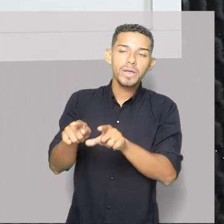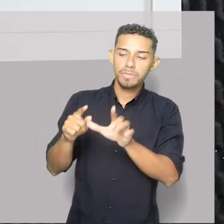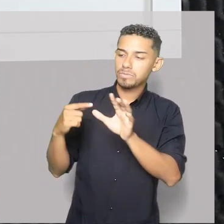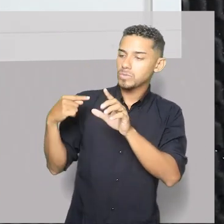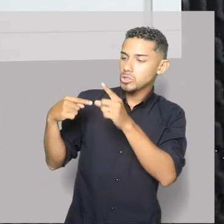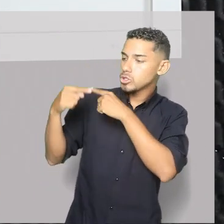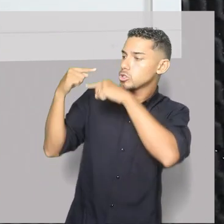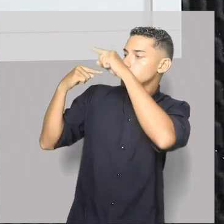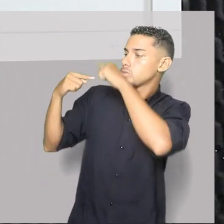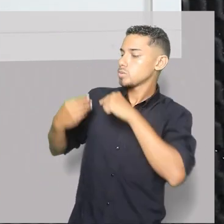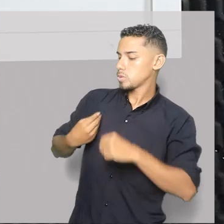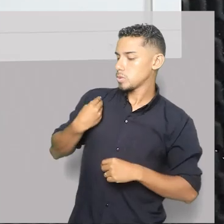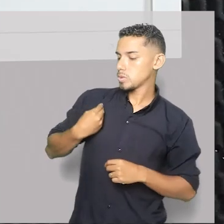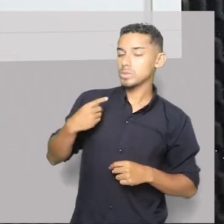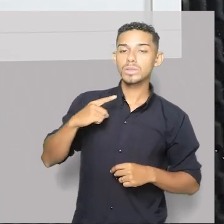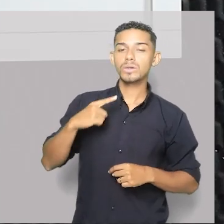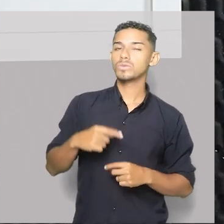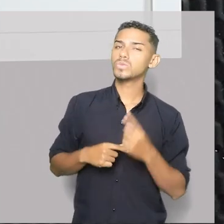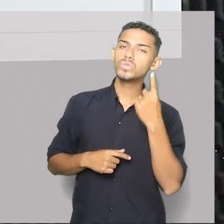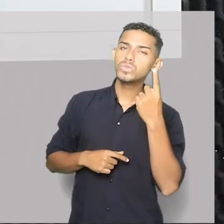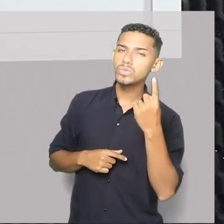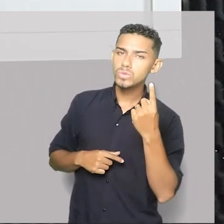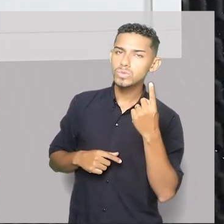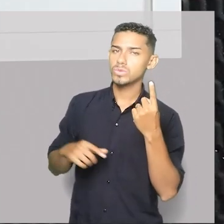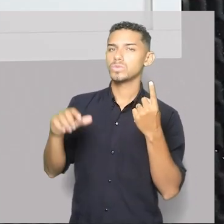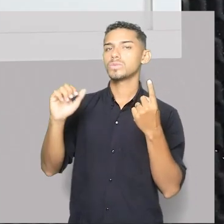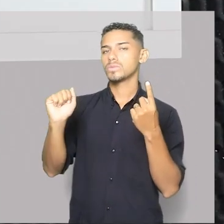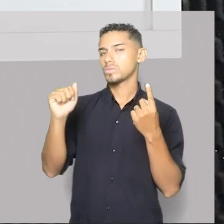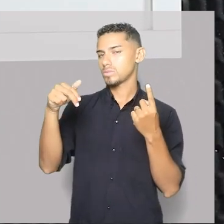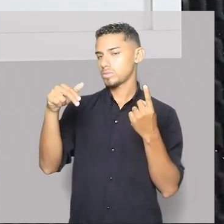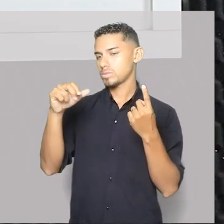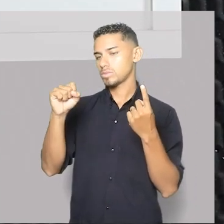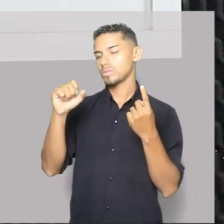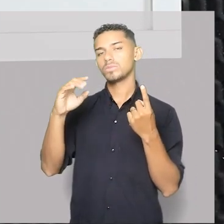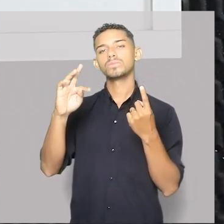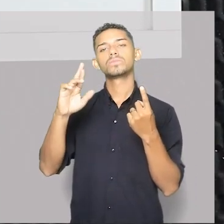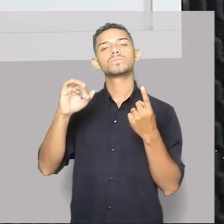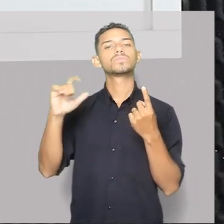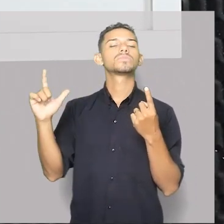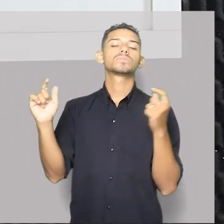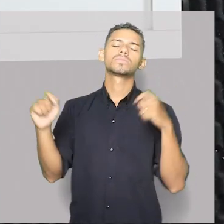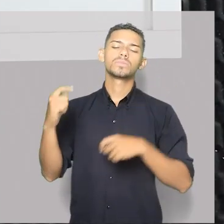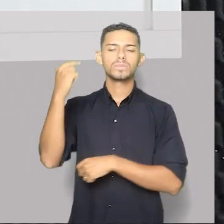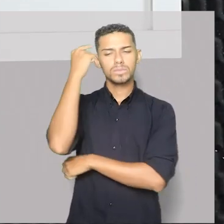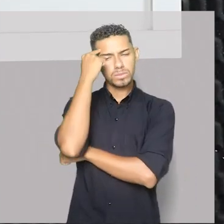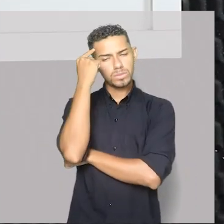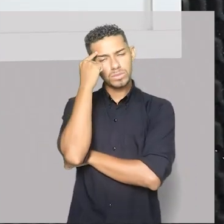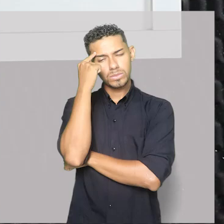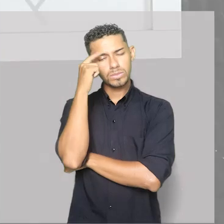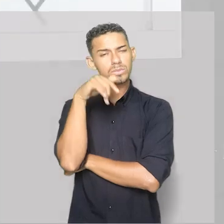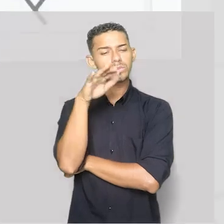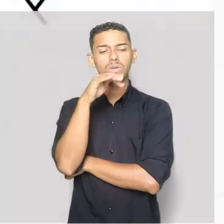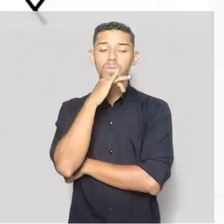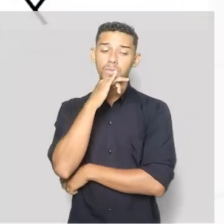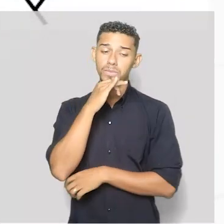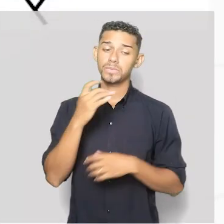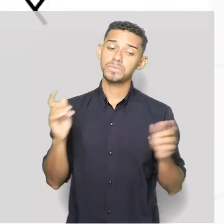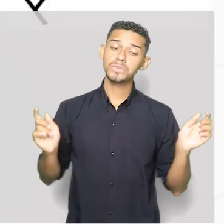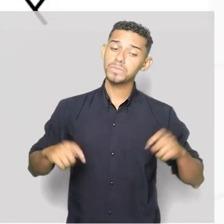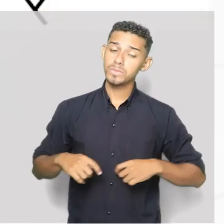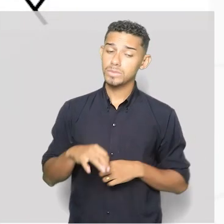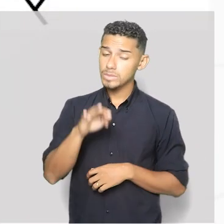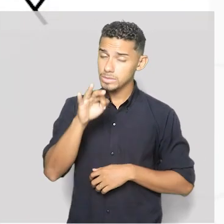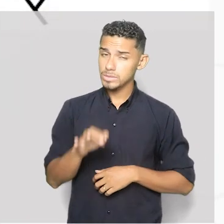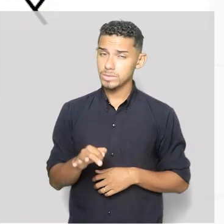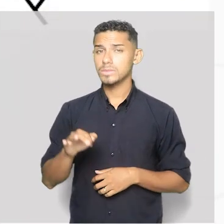Porque entre eles dois, a gente só vai ter um ancestral, que seria quem? Quem que você está pensando aí em marcar? Com